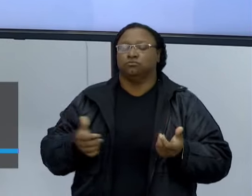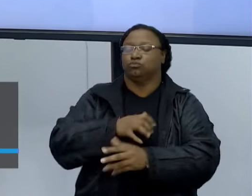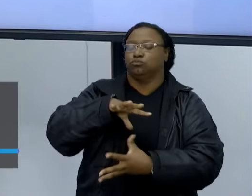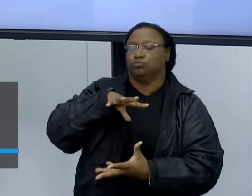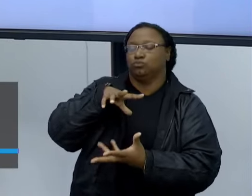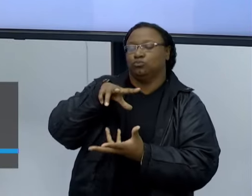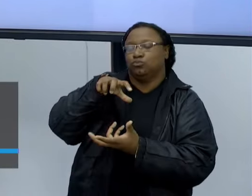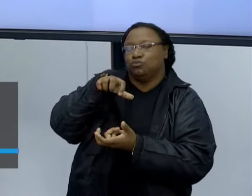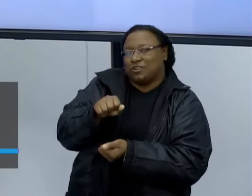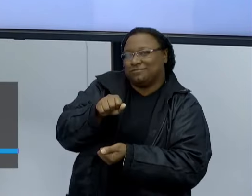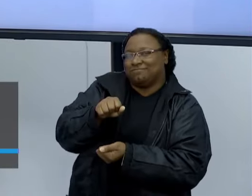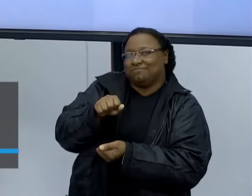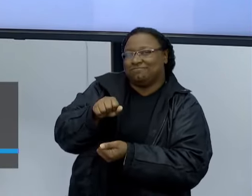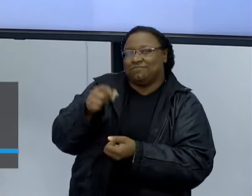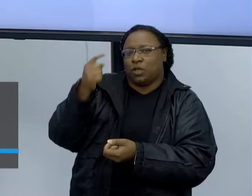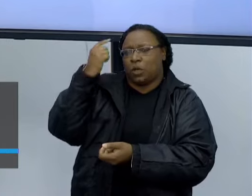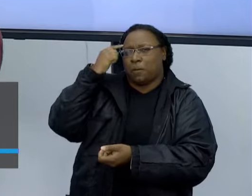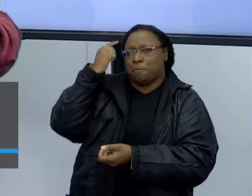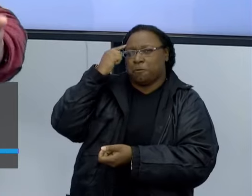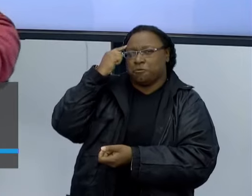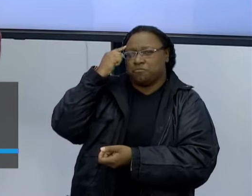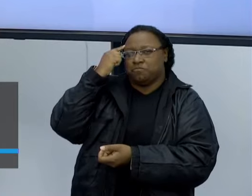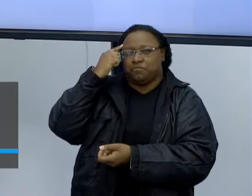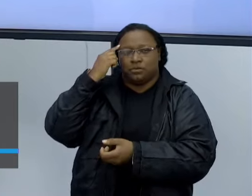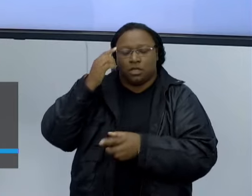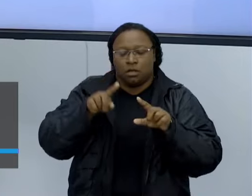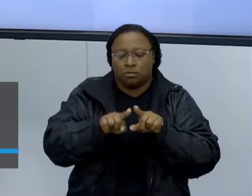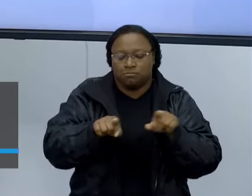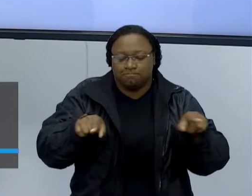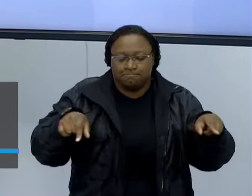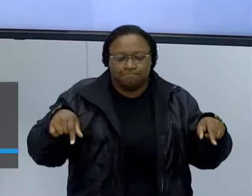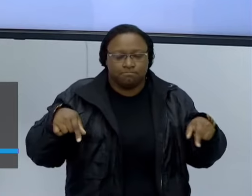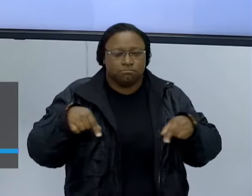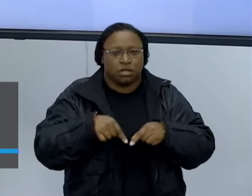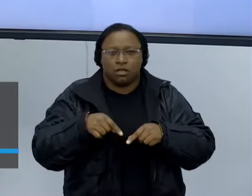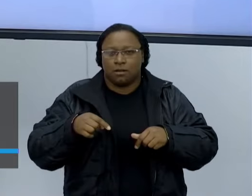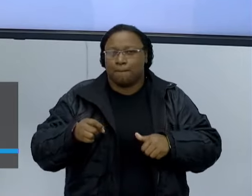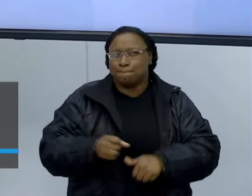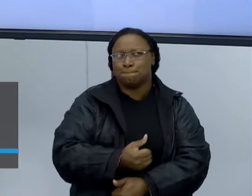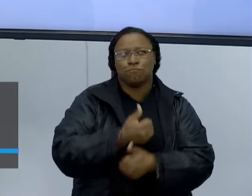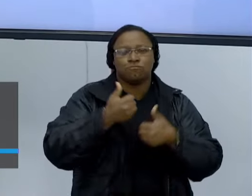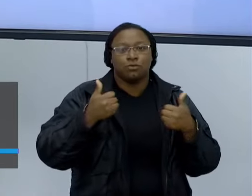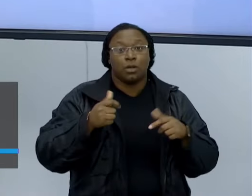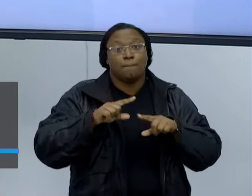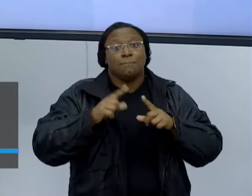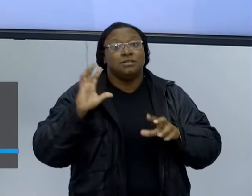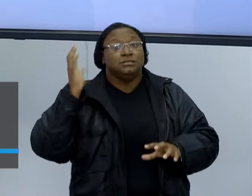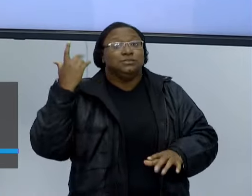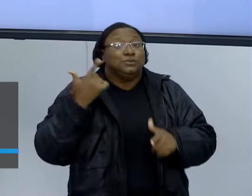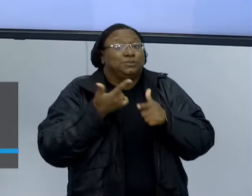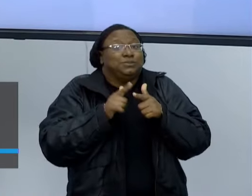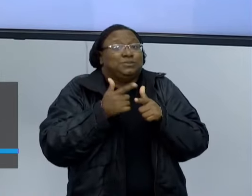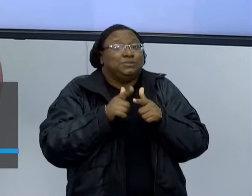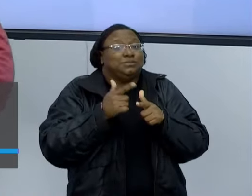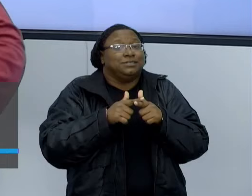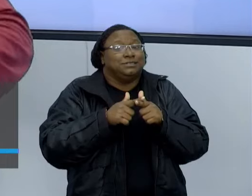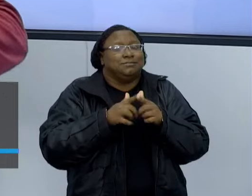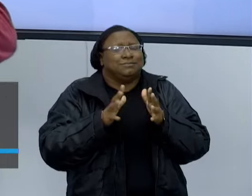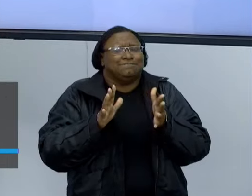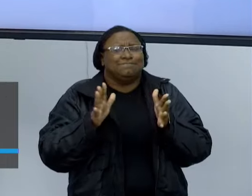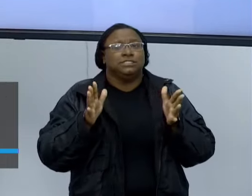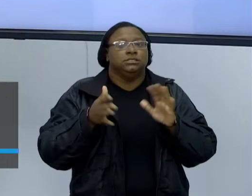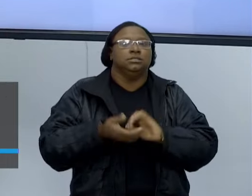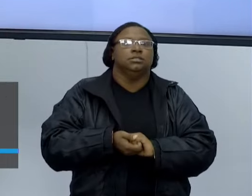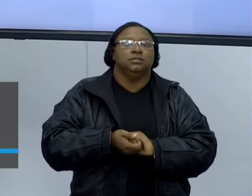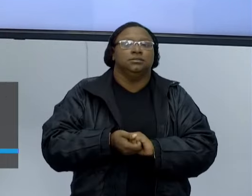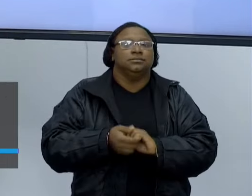sustentável. Eu tinha em mente fazer um projeto sustentável com uma maquete bem bacana e tal, mas aconteceu alguns problemas aí no meio. Não é problema